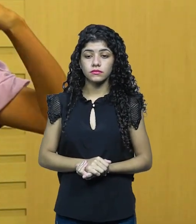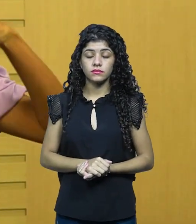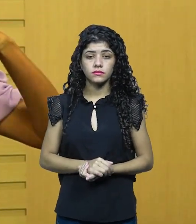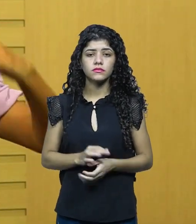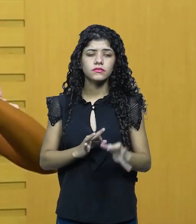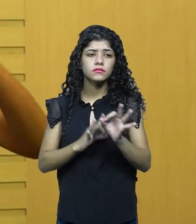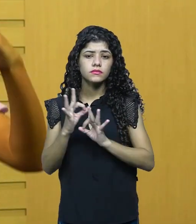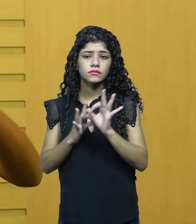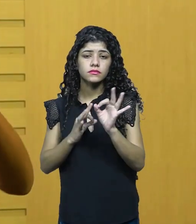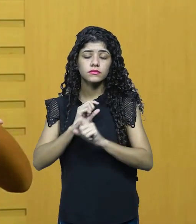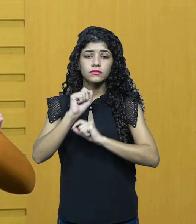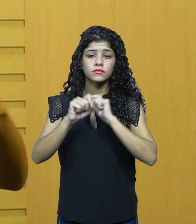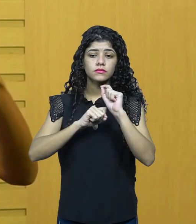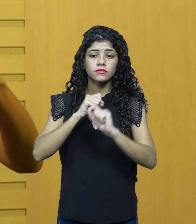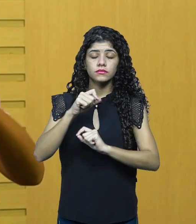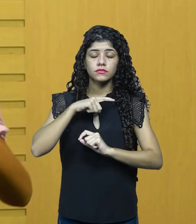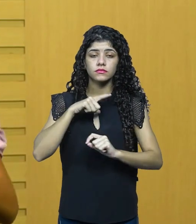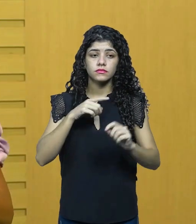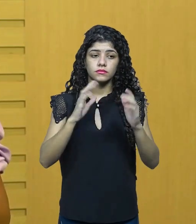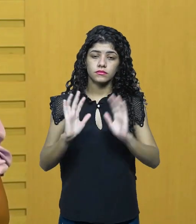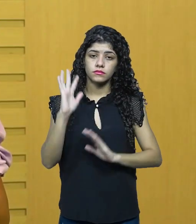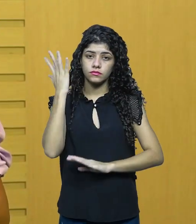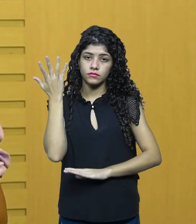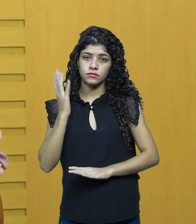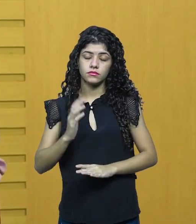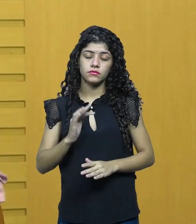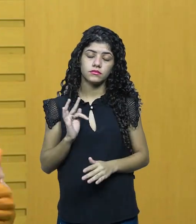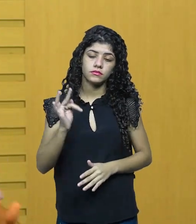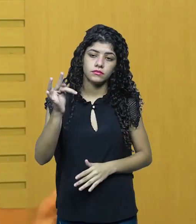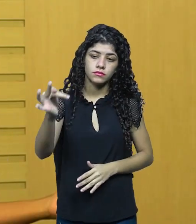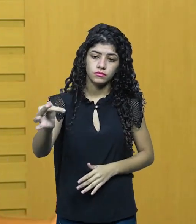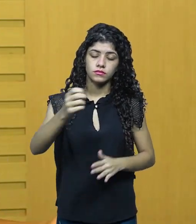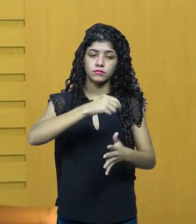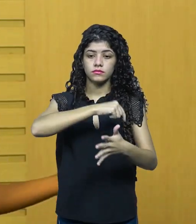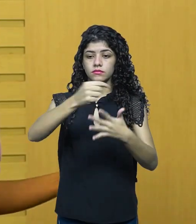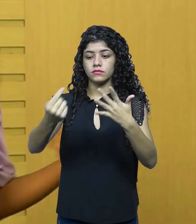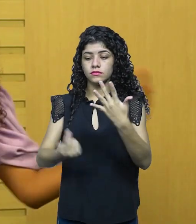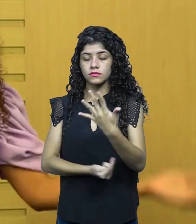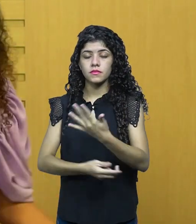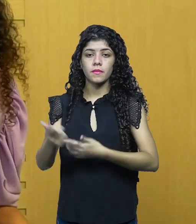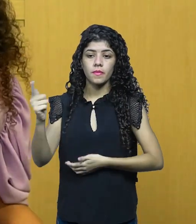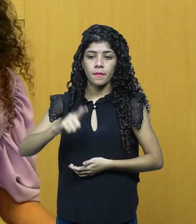de situar de situar as ações que vão acontecendo ali. Cada vez que